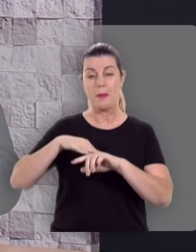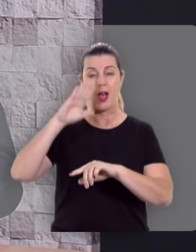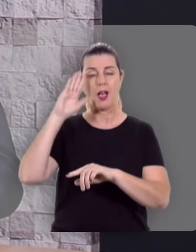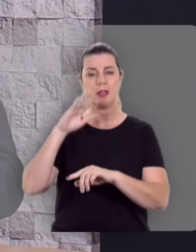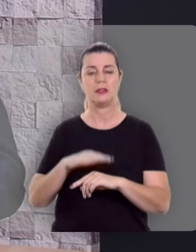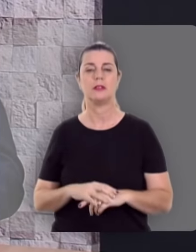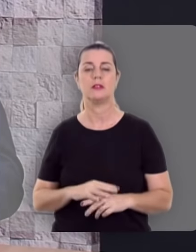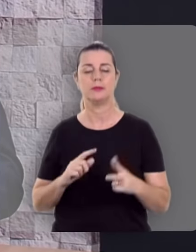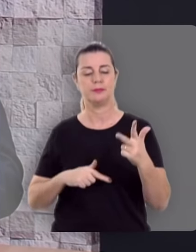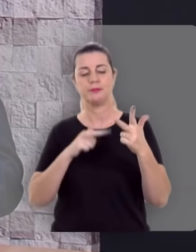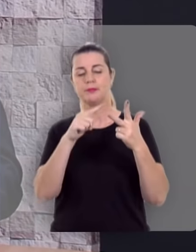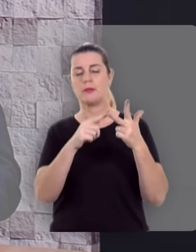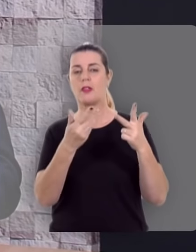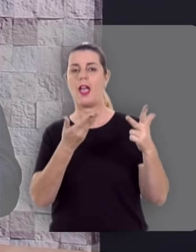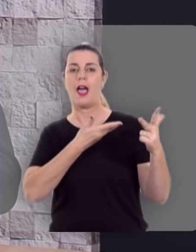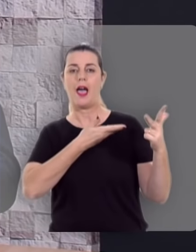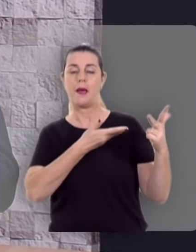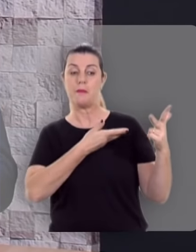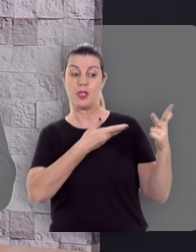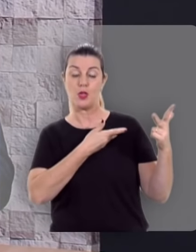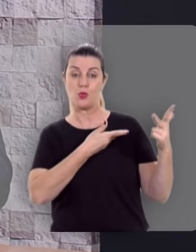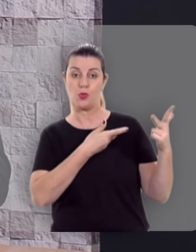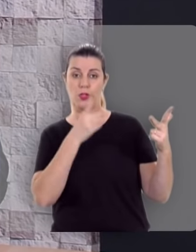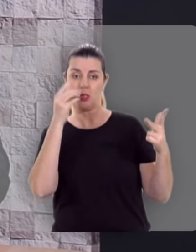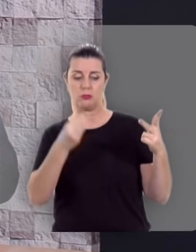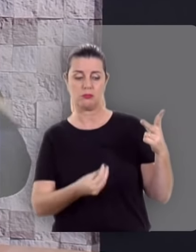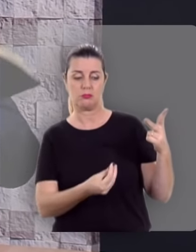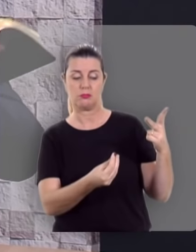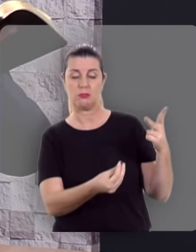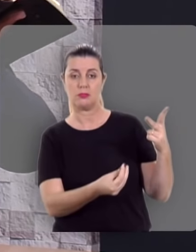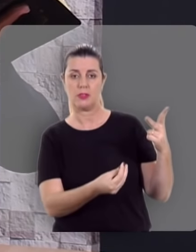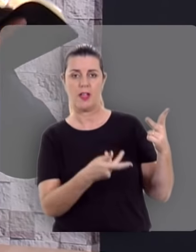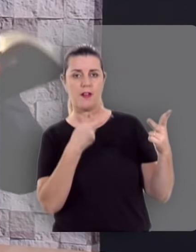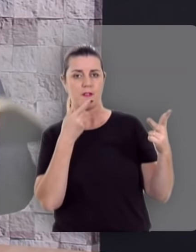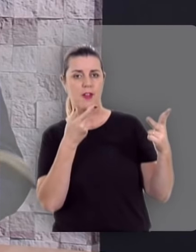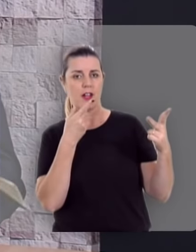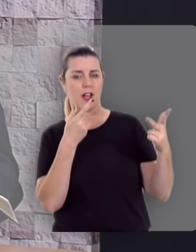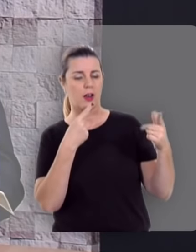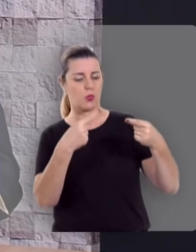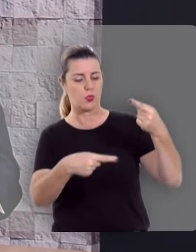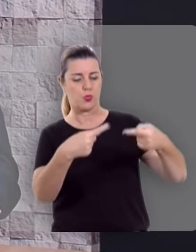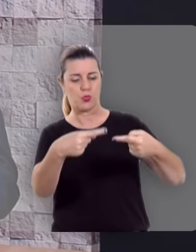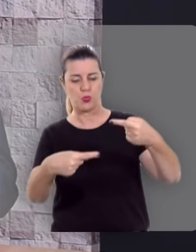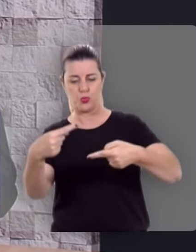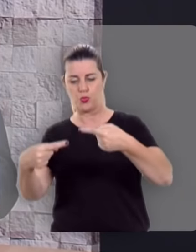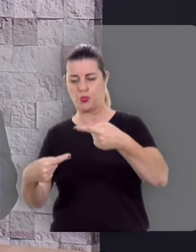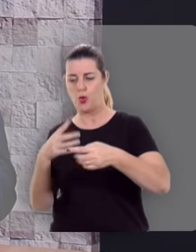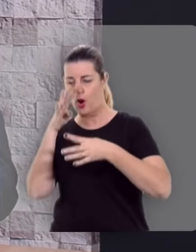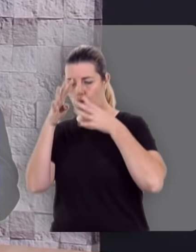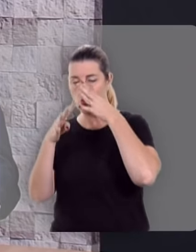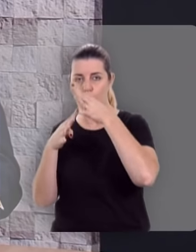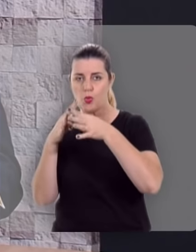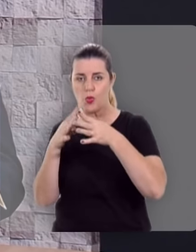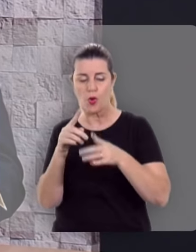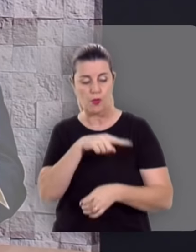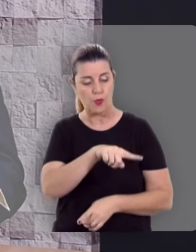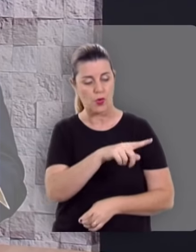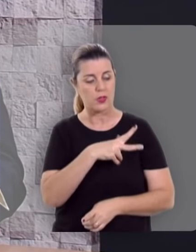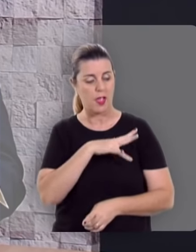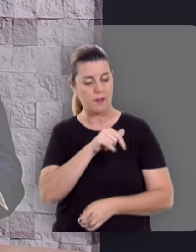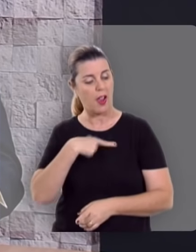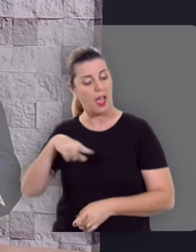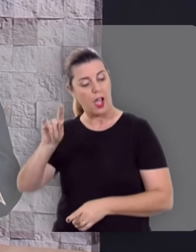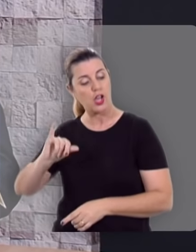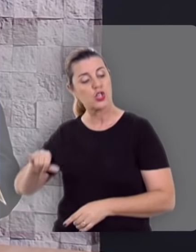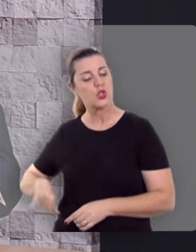o mais rico, agora ele é duplamente o mais rico. Deus restaurou as amizades de Jó, dizendo para os que